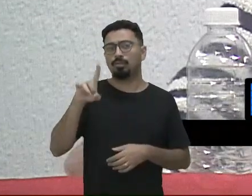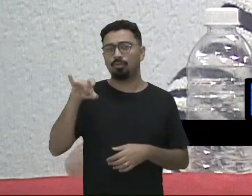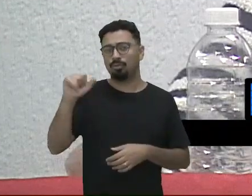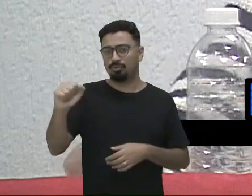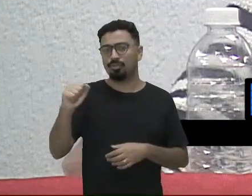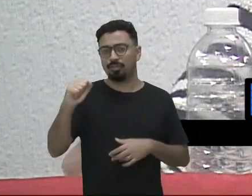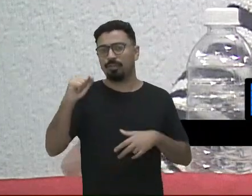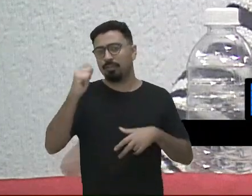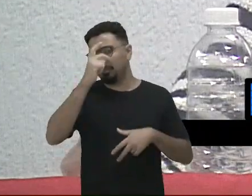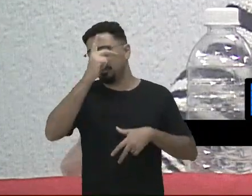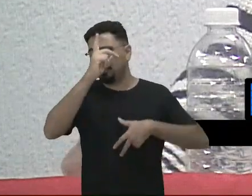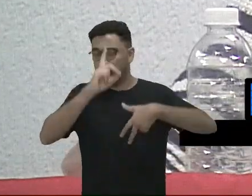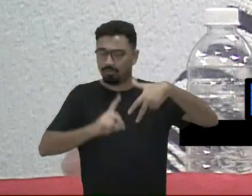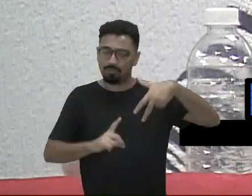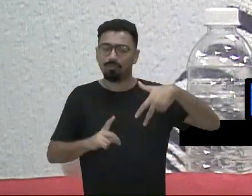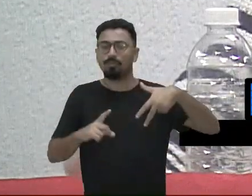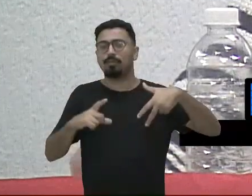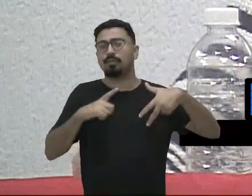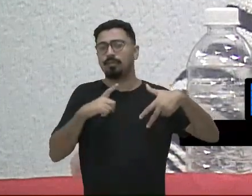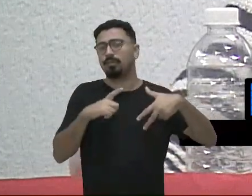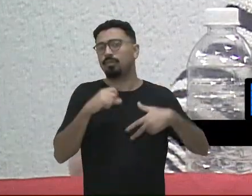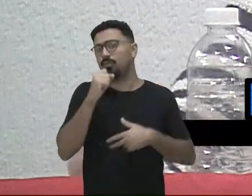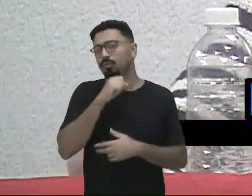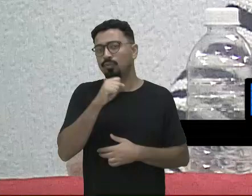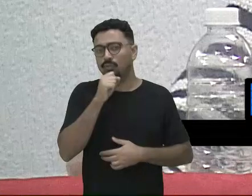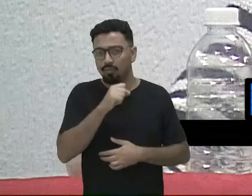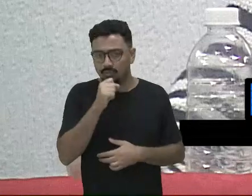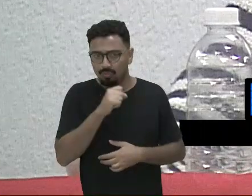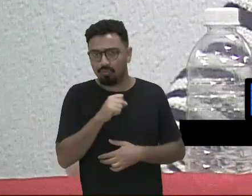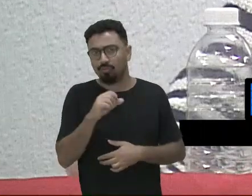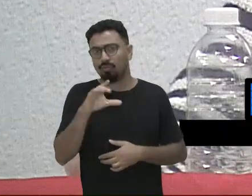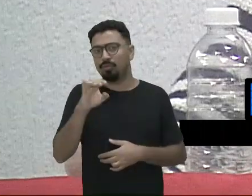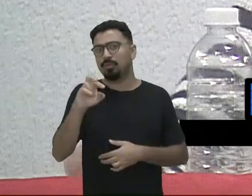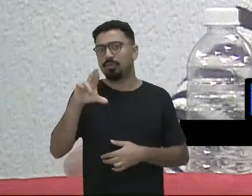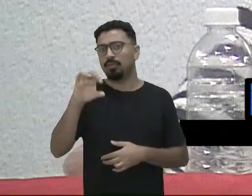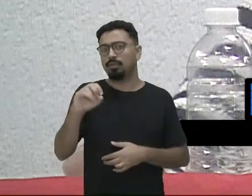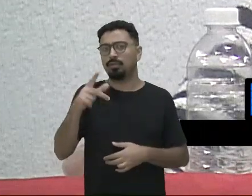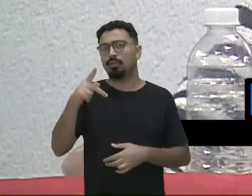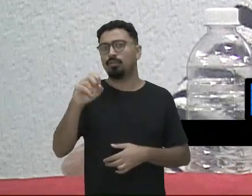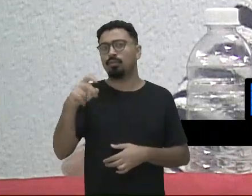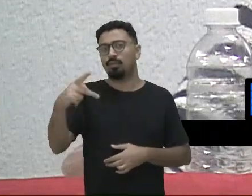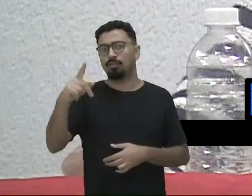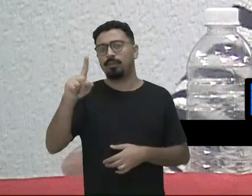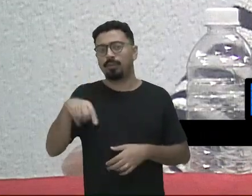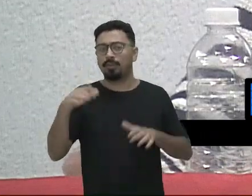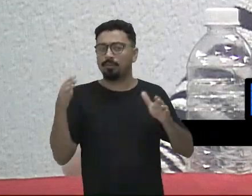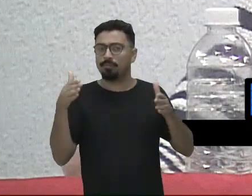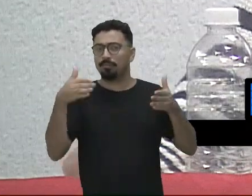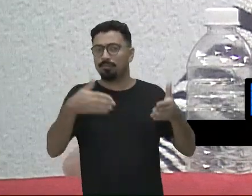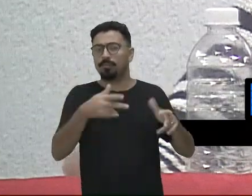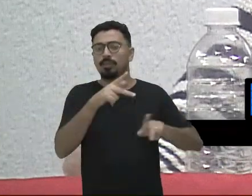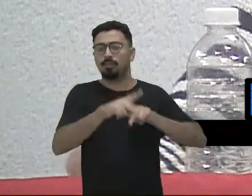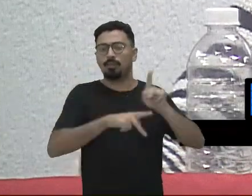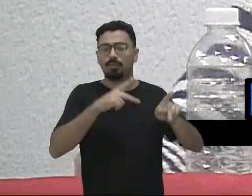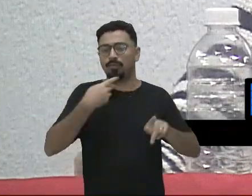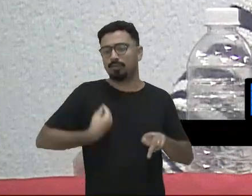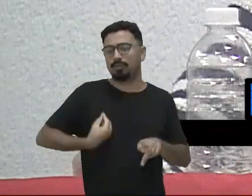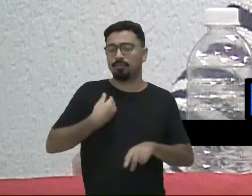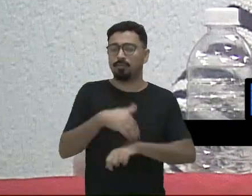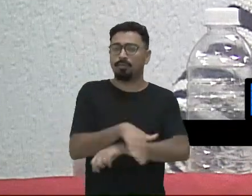Deficiência, o Centro Dia da Pessoa Idosa, o Centro POP, que é um centro especializado em atendimento à população em situação de